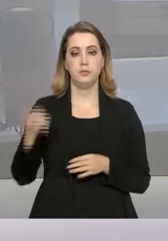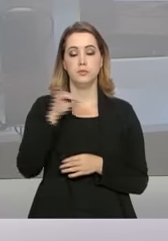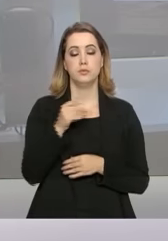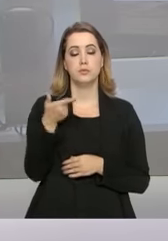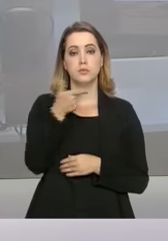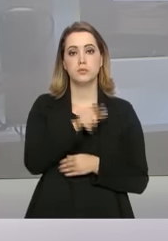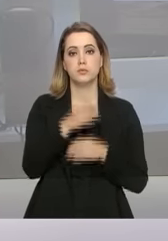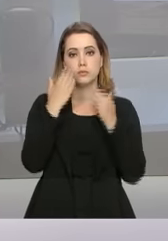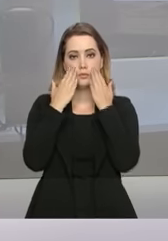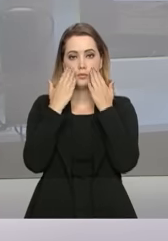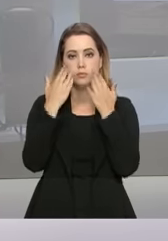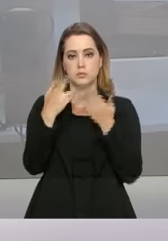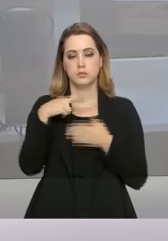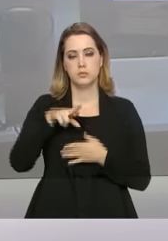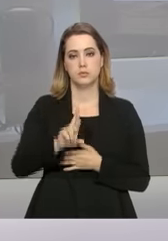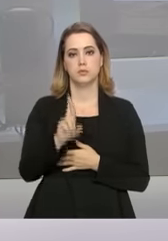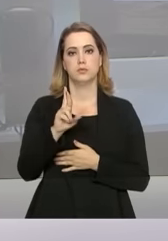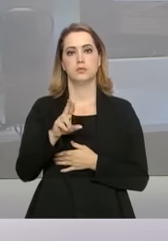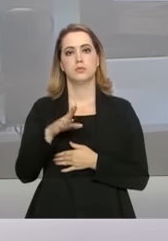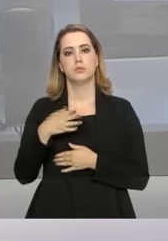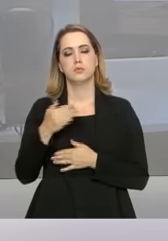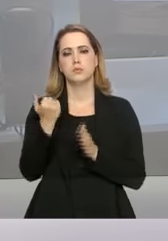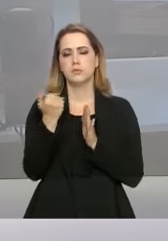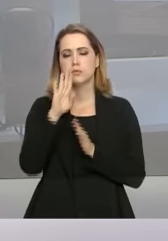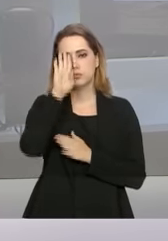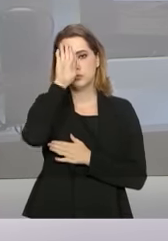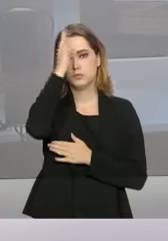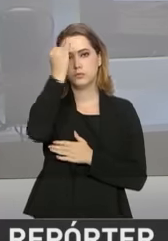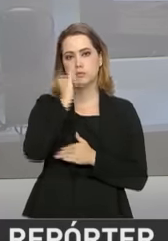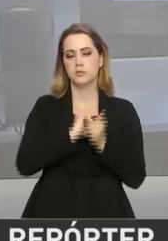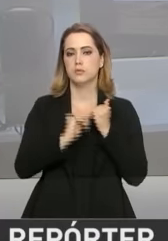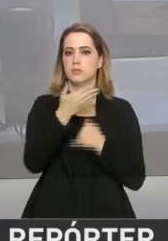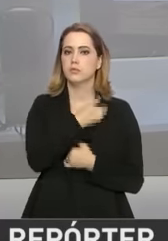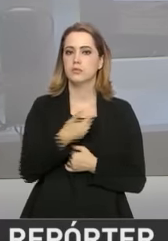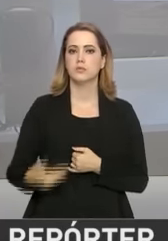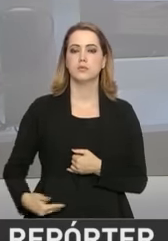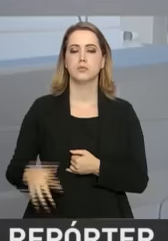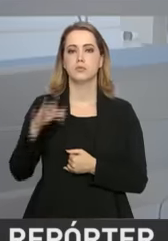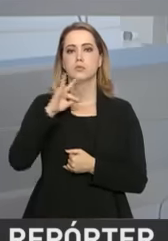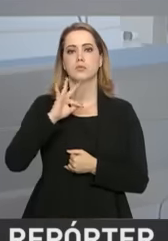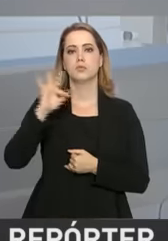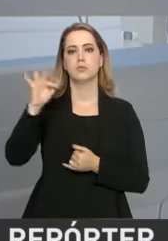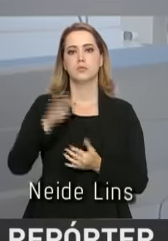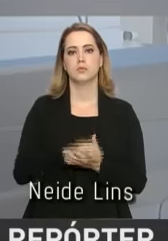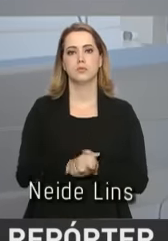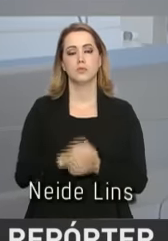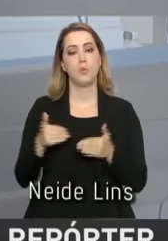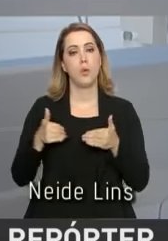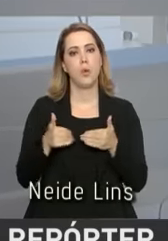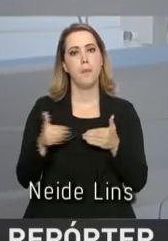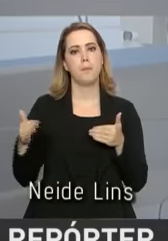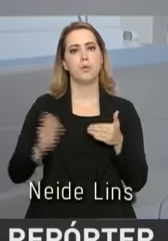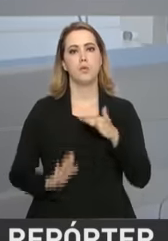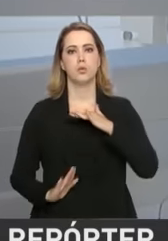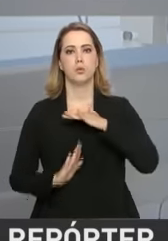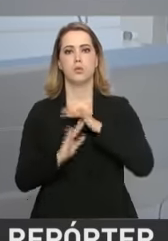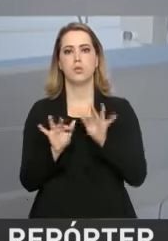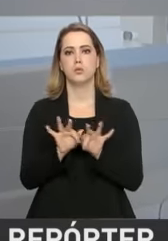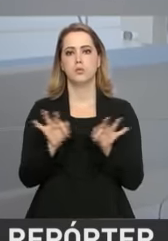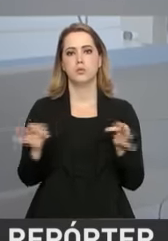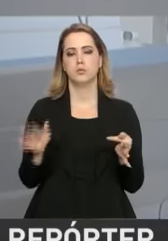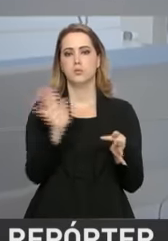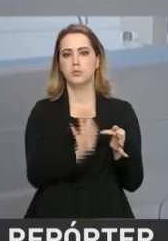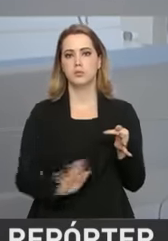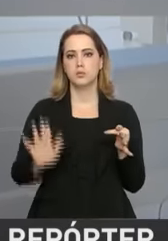Olá, estamos de volta com mais uma edição do Repórter NBR e as principais notícias do governo federal. Ampliado o teto do Simples Nacional